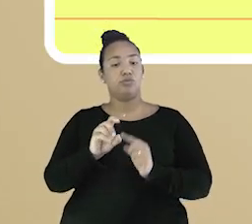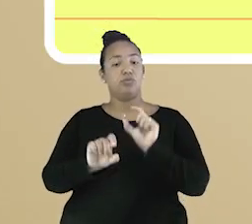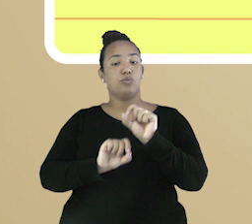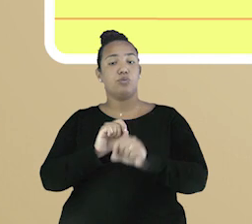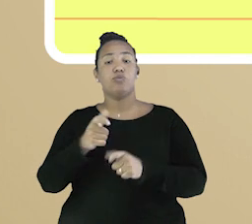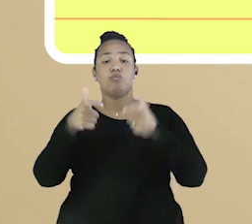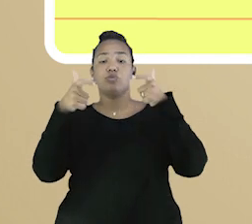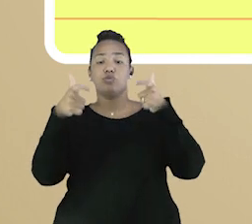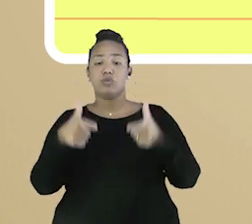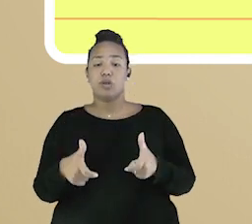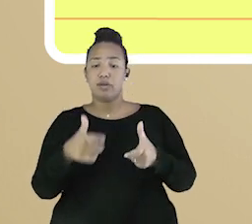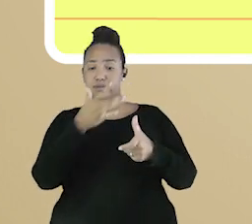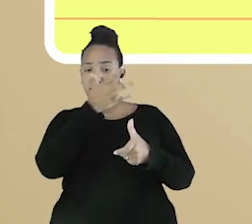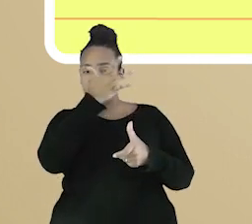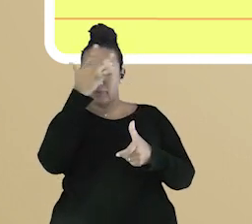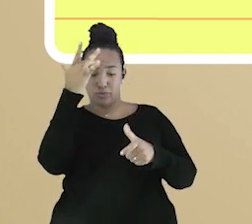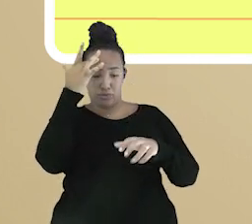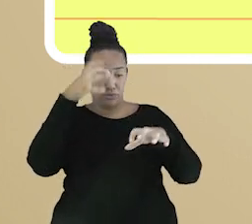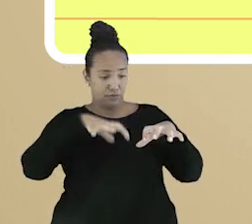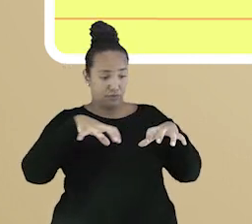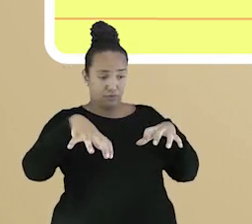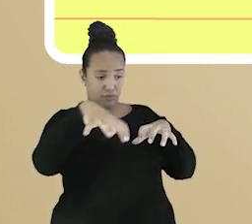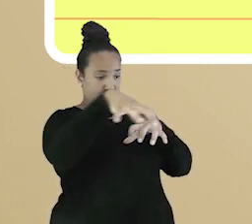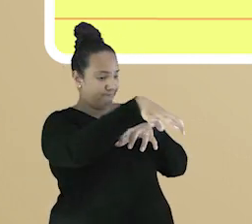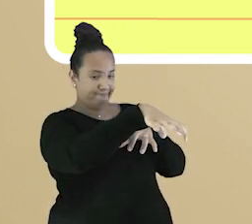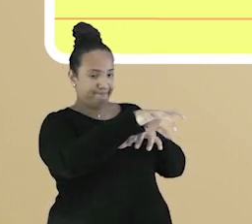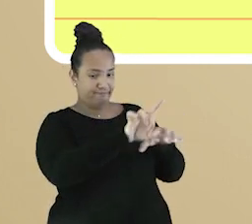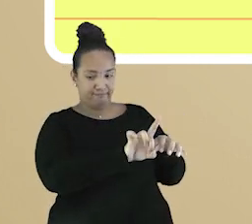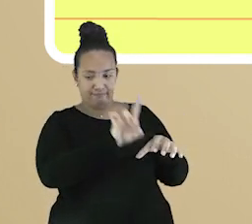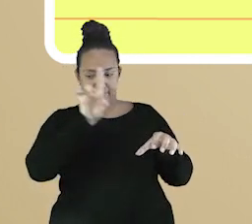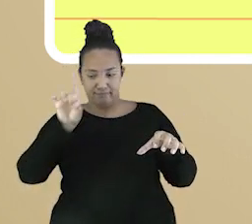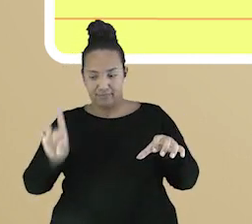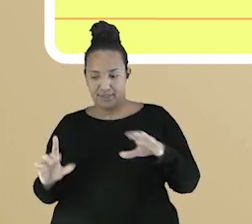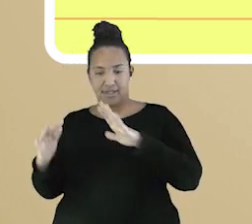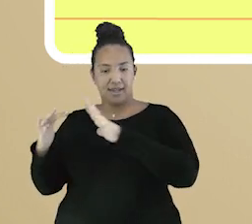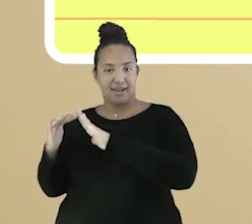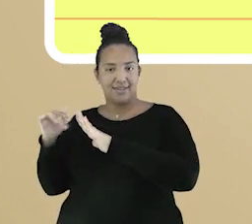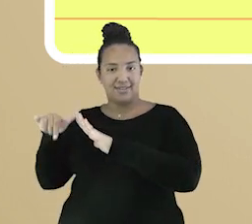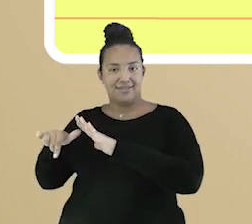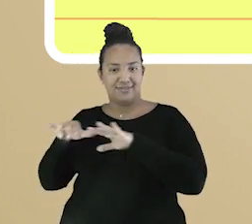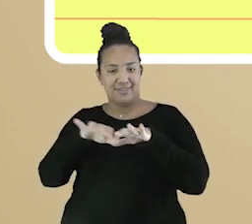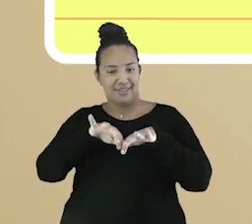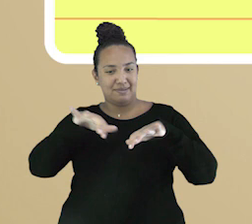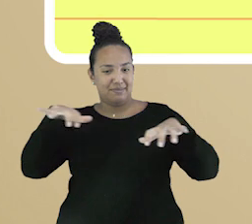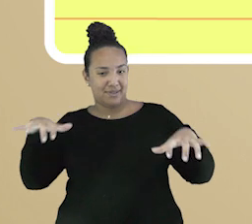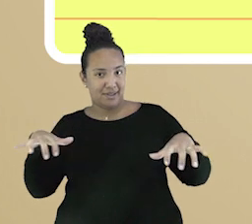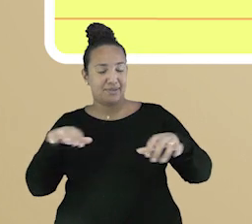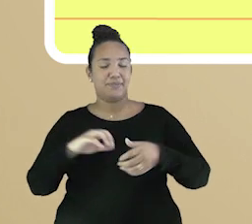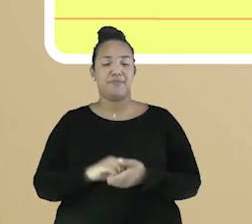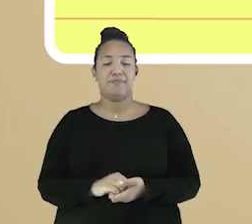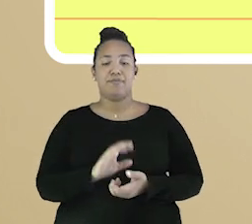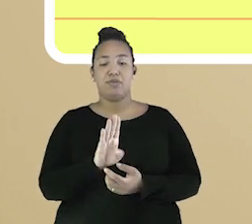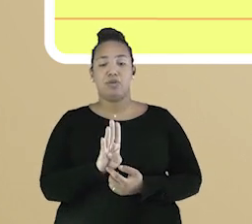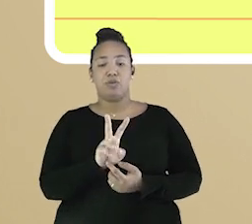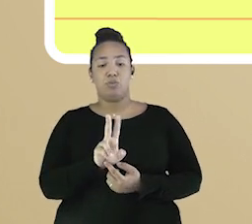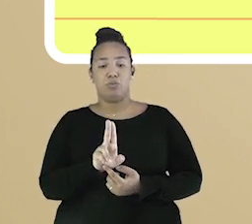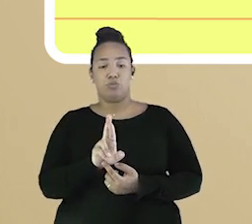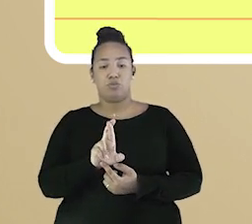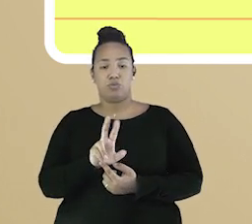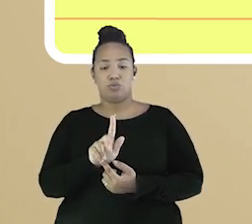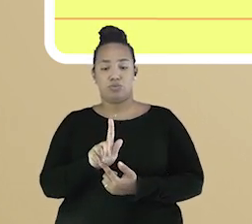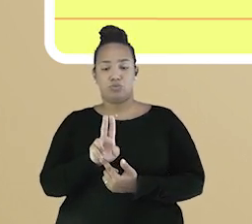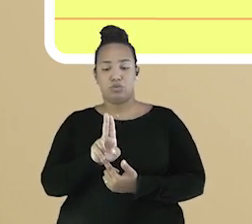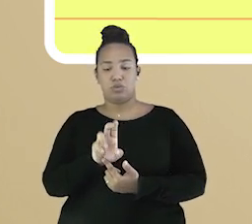fortificação que abrigava as pessoas que viviam fora dos feudos, fora dos muros. Burgueses eram as pessoas que viviam